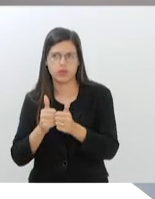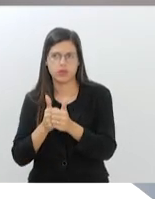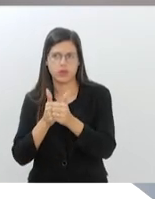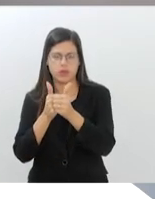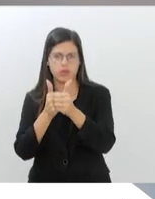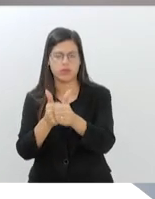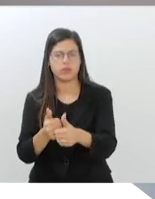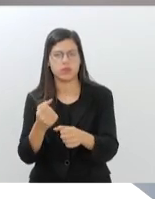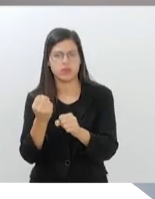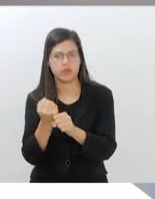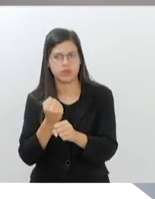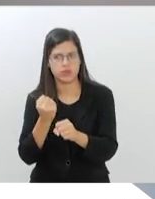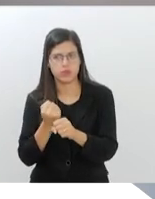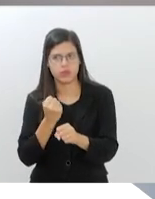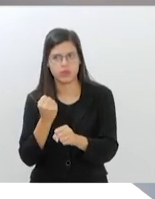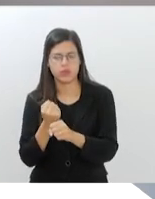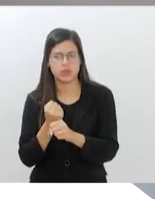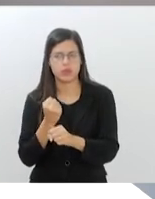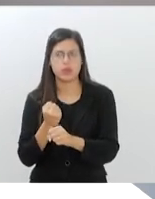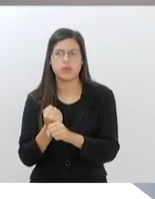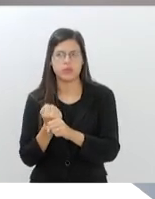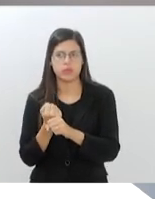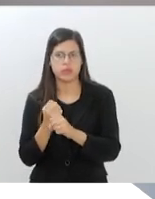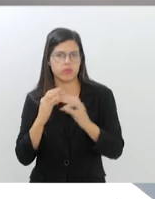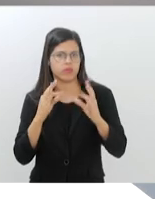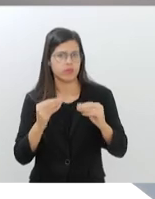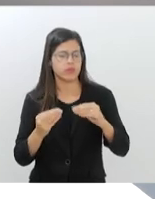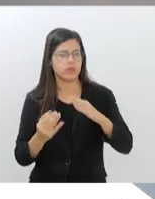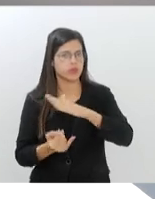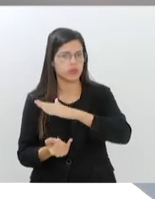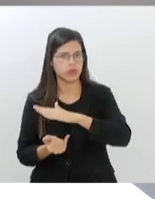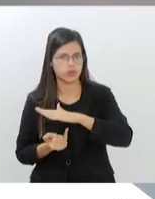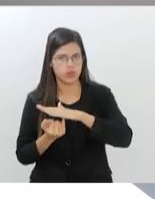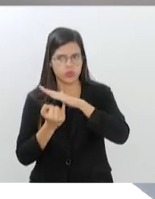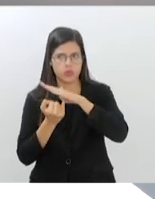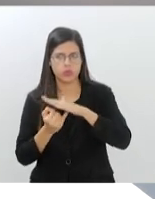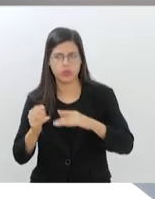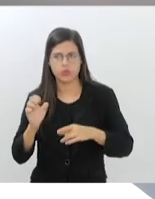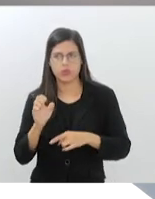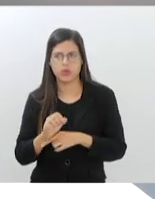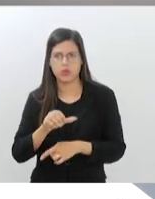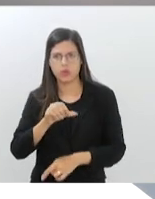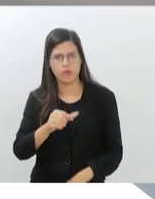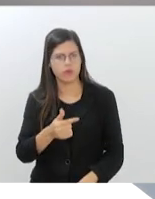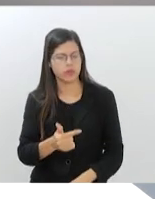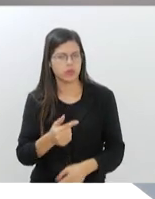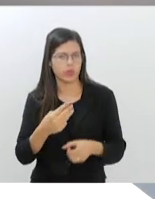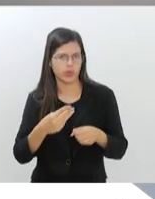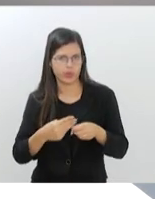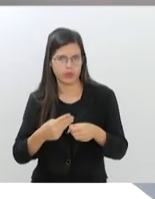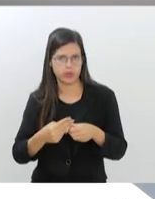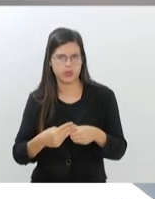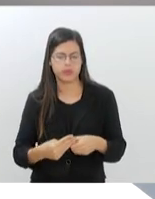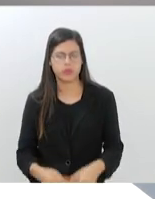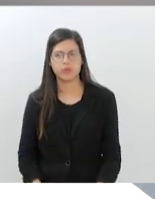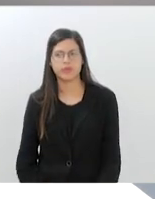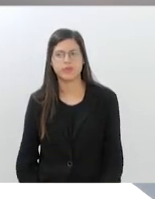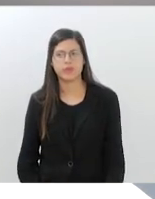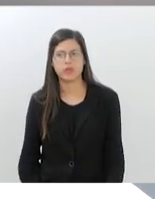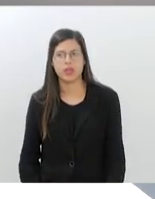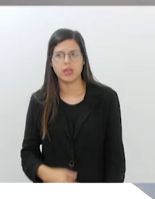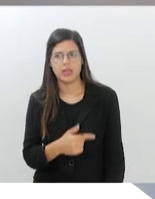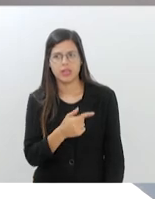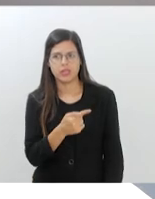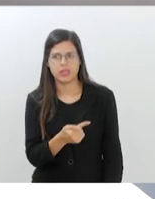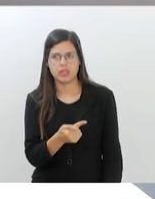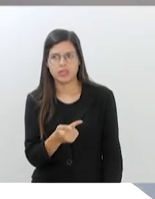obras em todas as instituições do estado e nos 92 municípios de